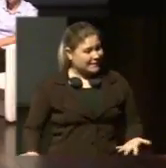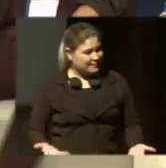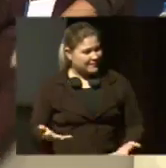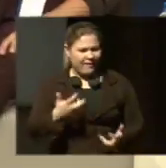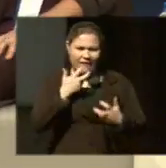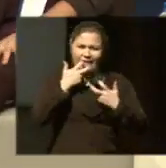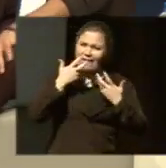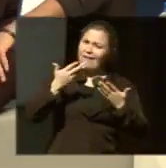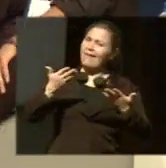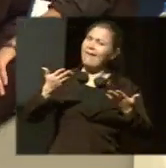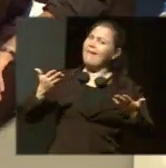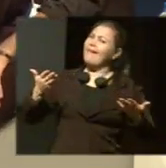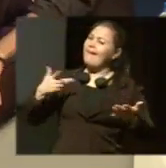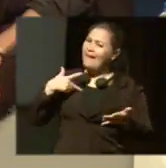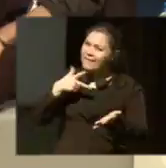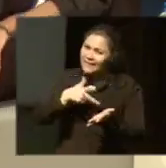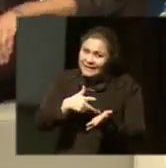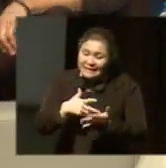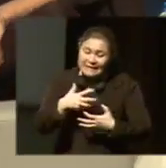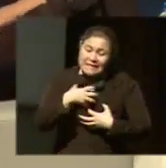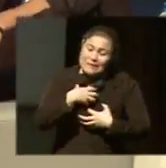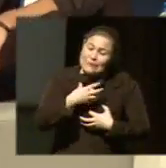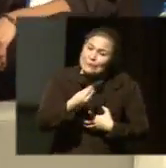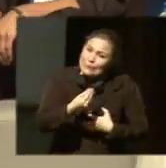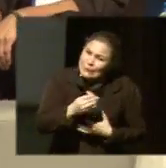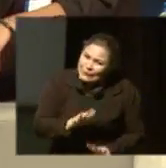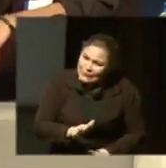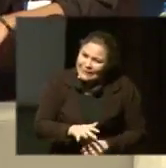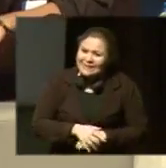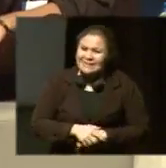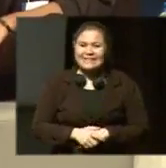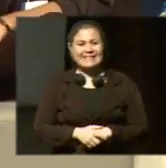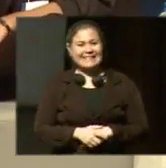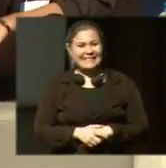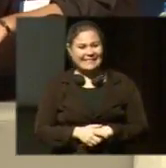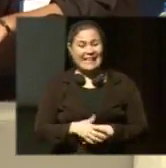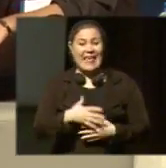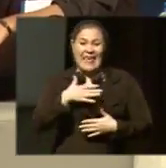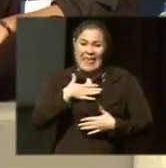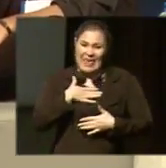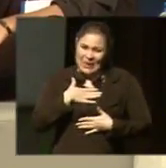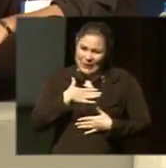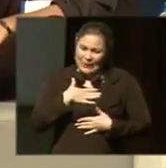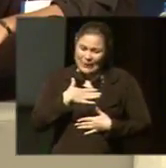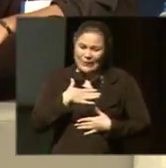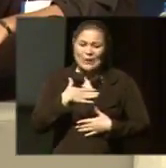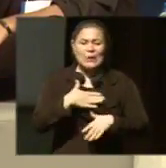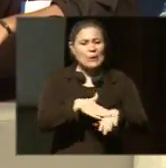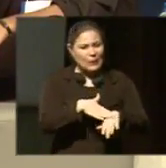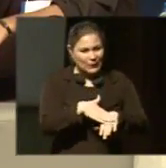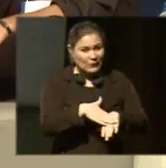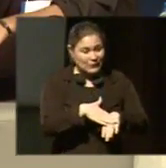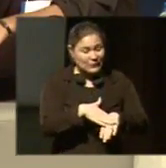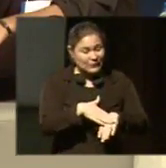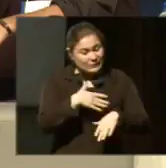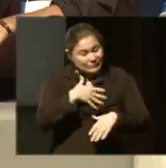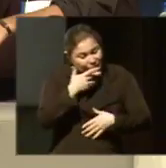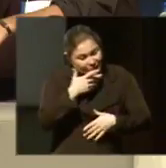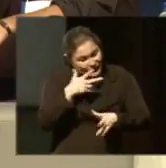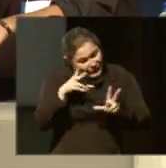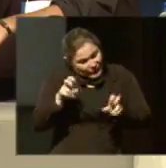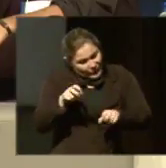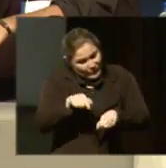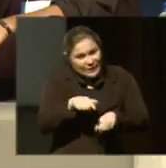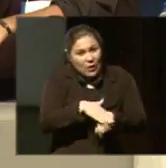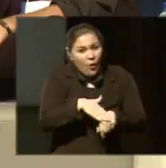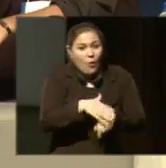É uma verdade. Eu sinto muito. Eu converso em relação a isso